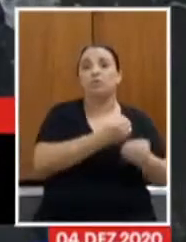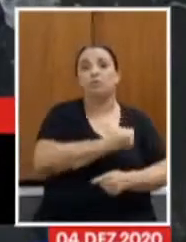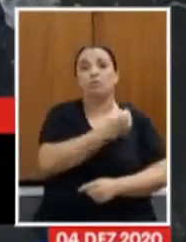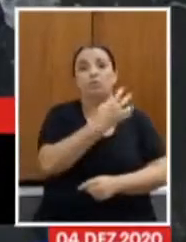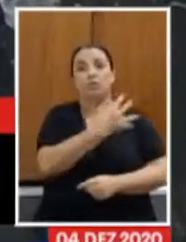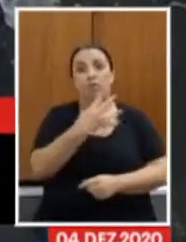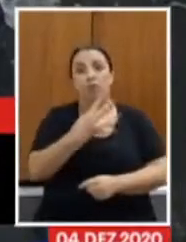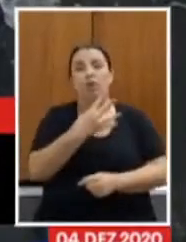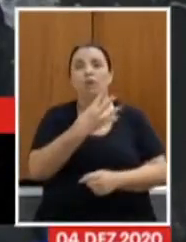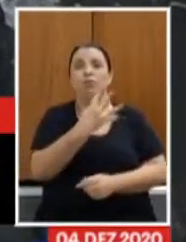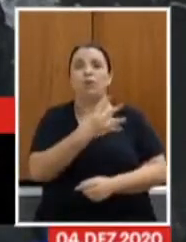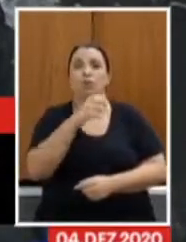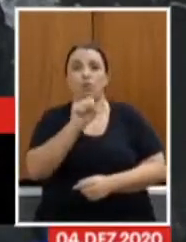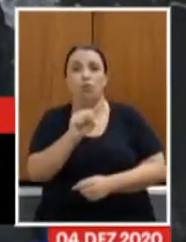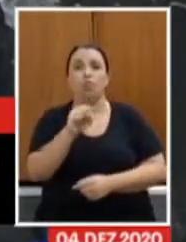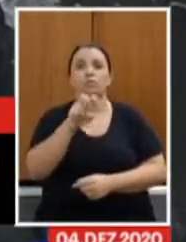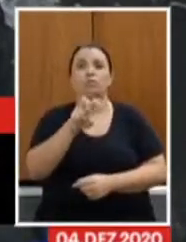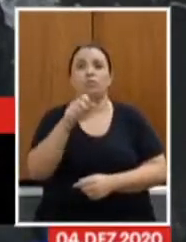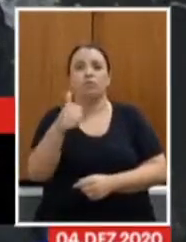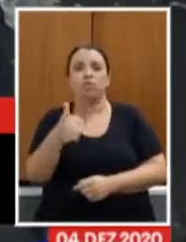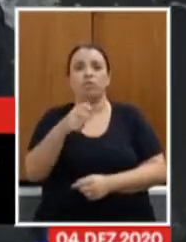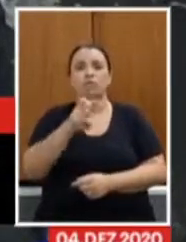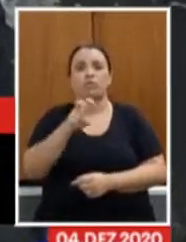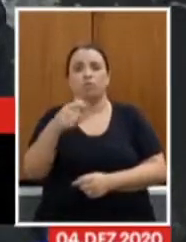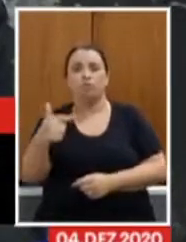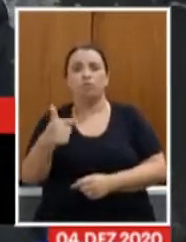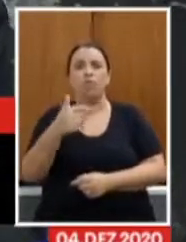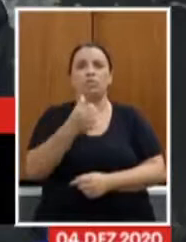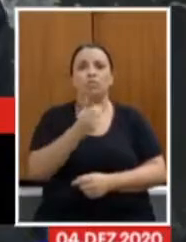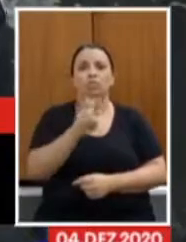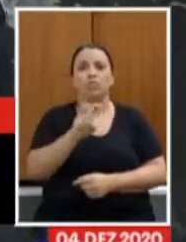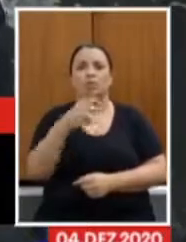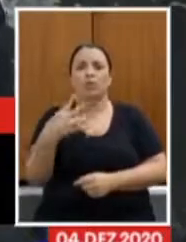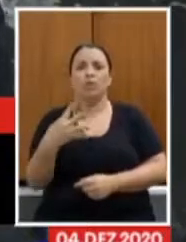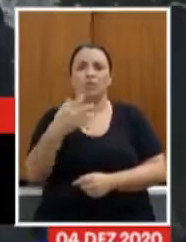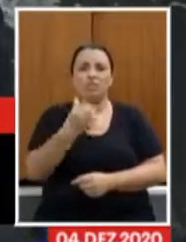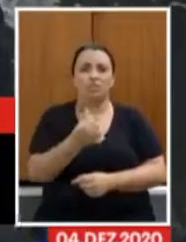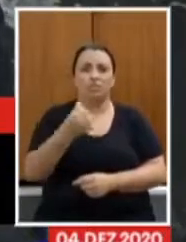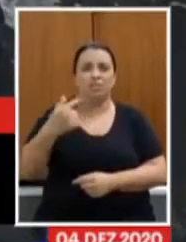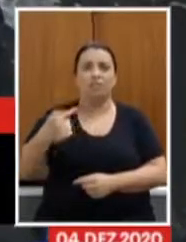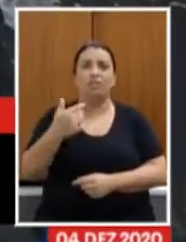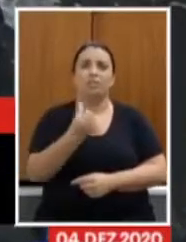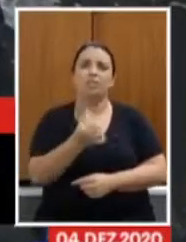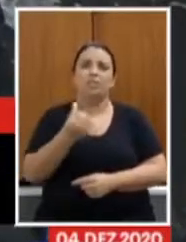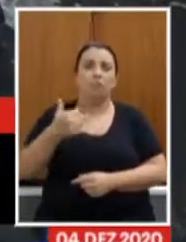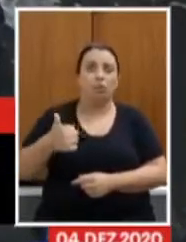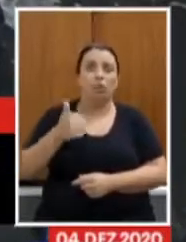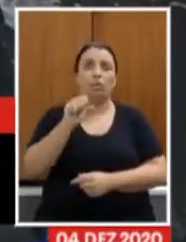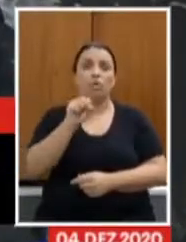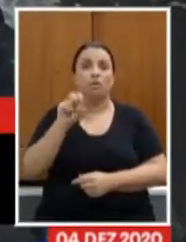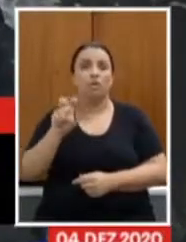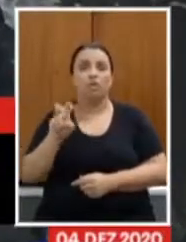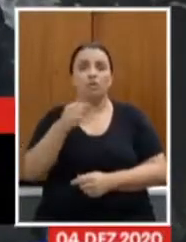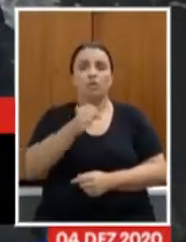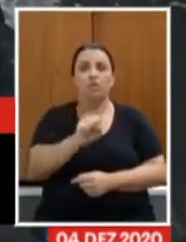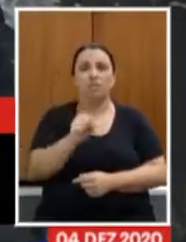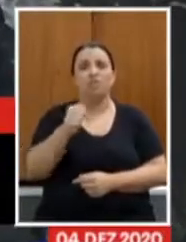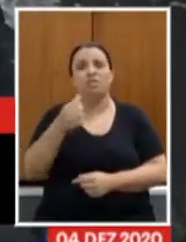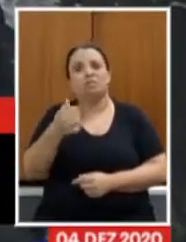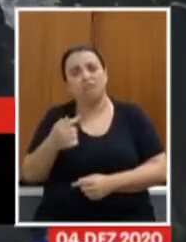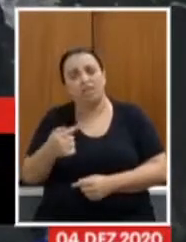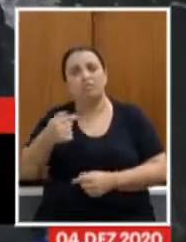51, 52, 54, 57, 61, 65, 84, 85, 87 a